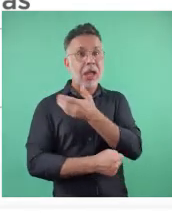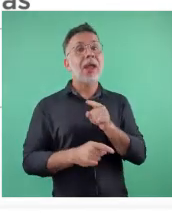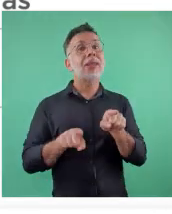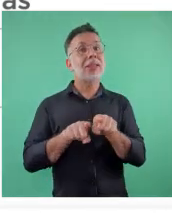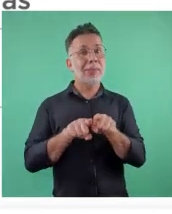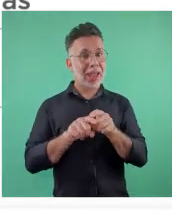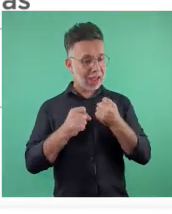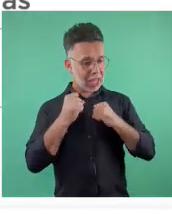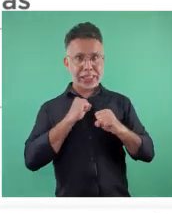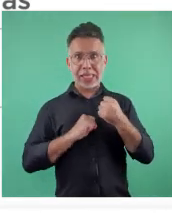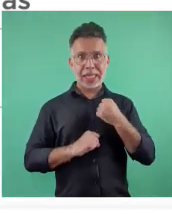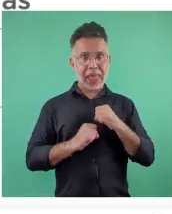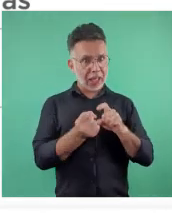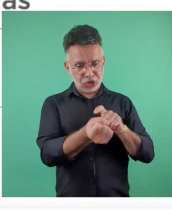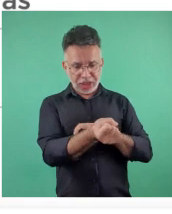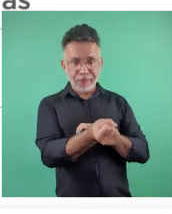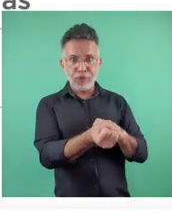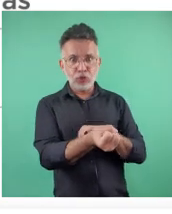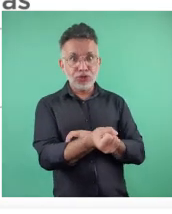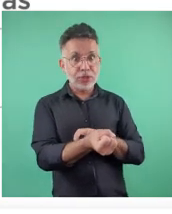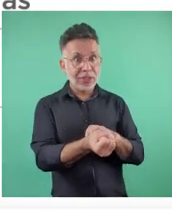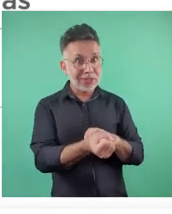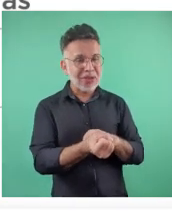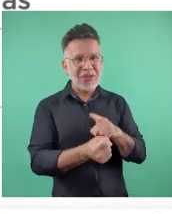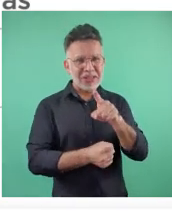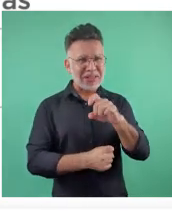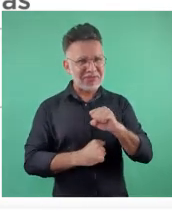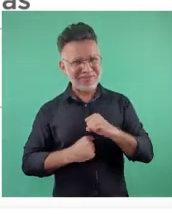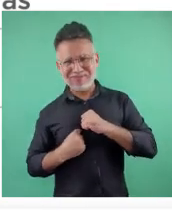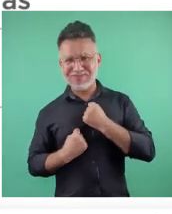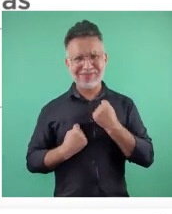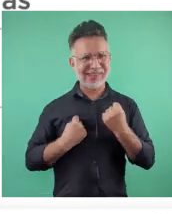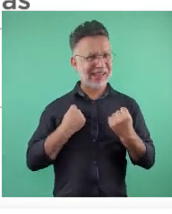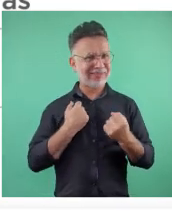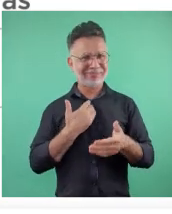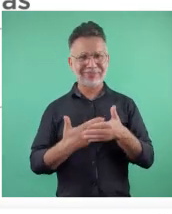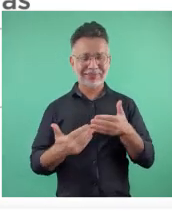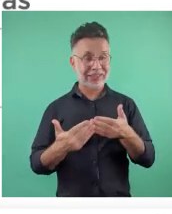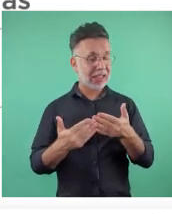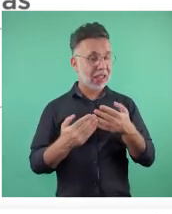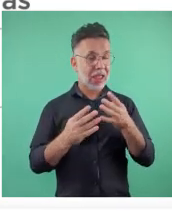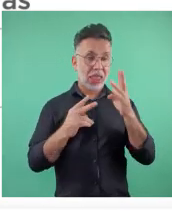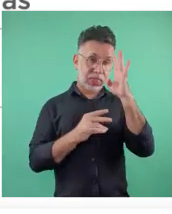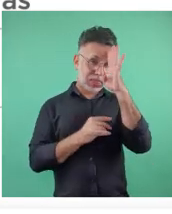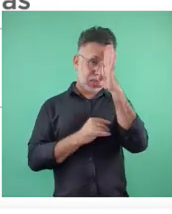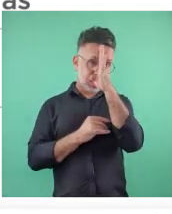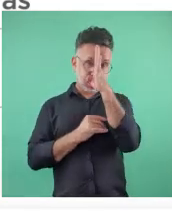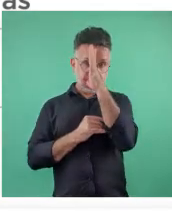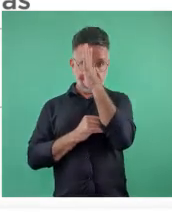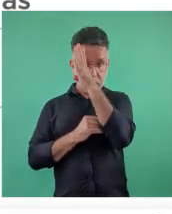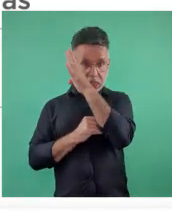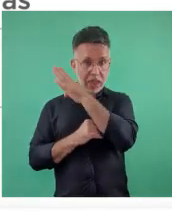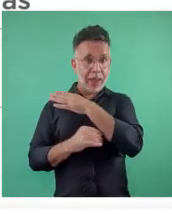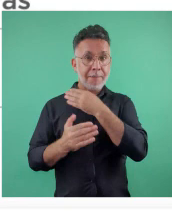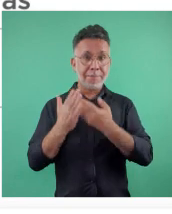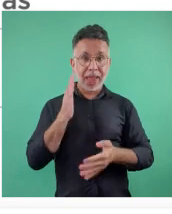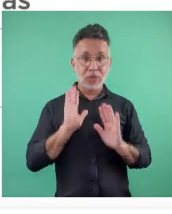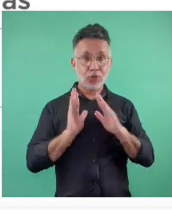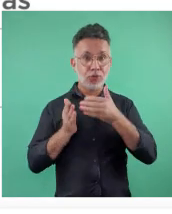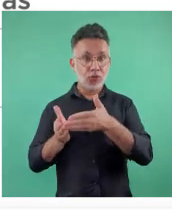ansiedade, nervosismo, fica irritado com qualquer coisa, desatenção, perde o foco,